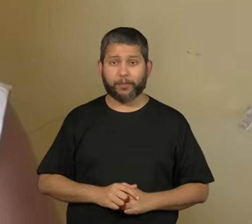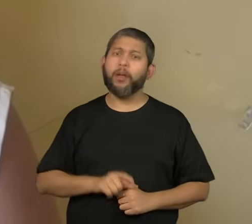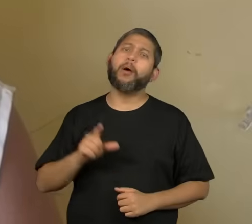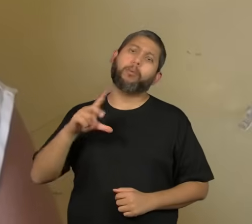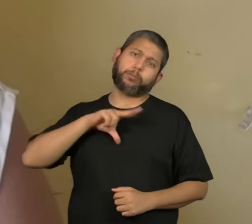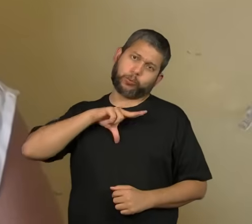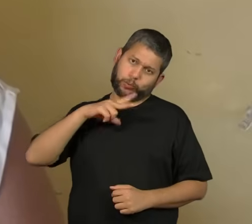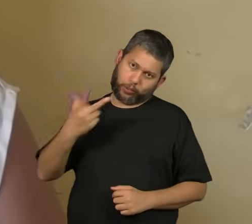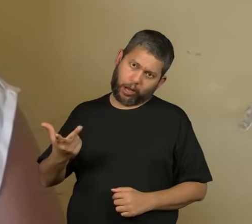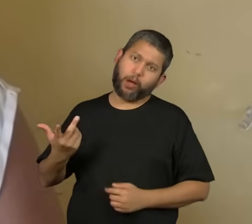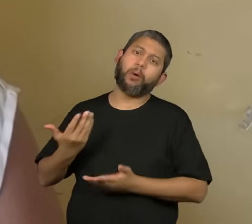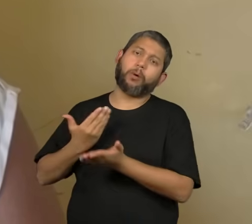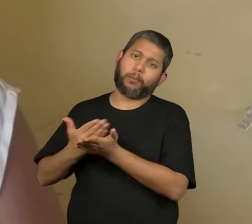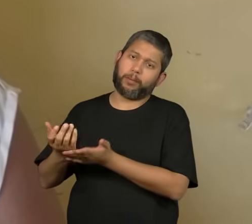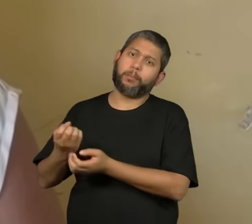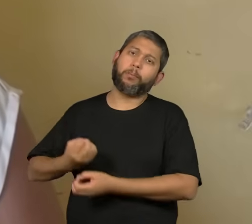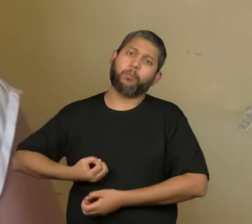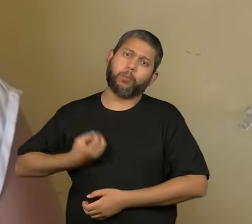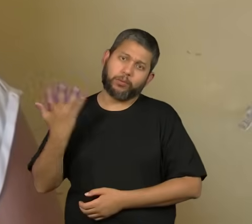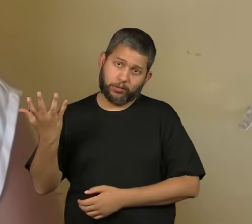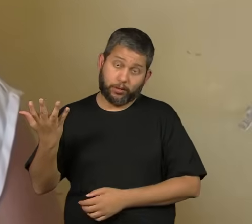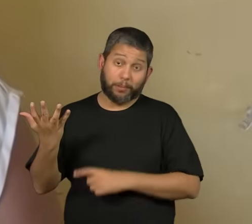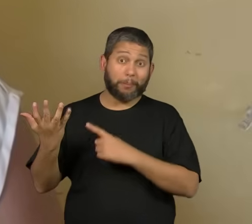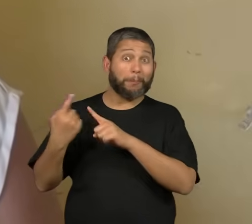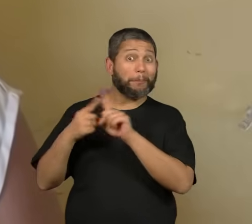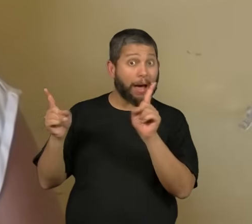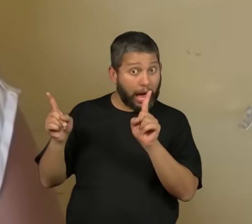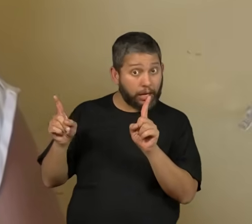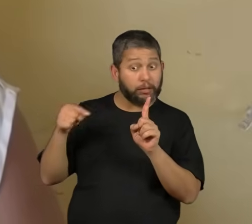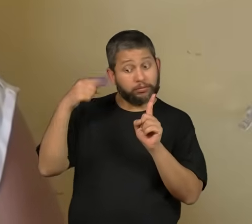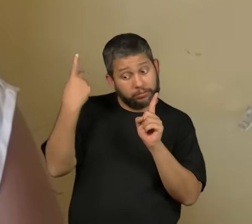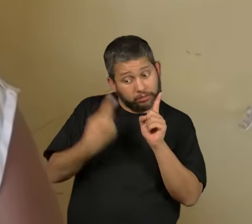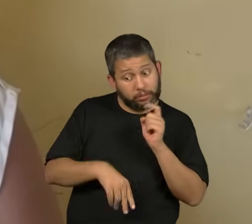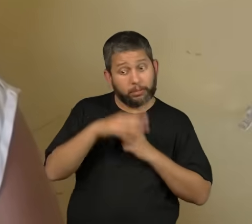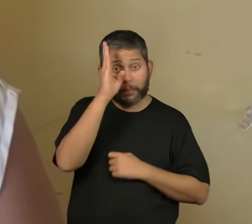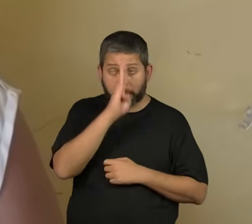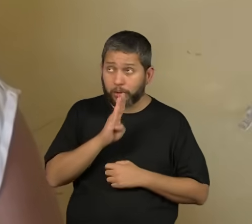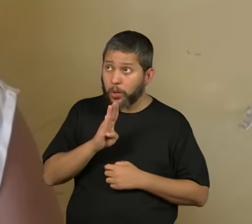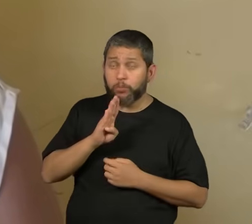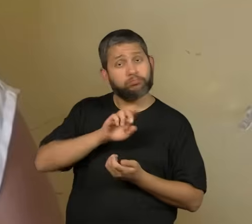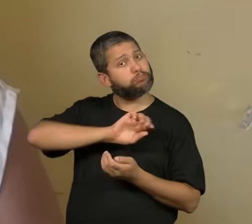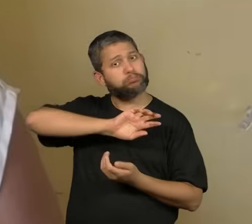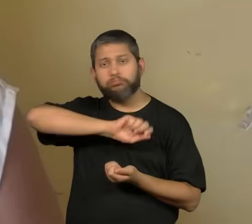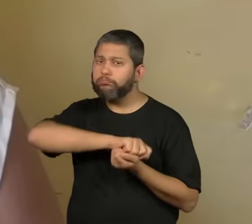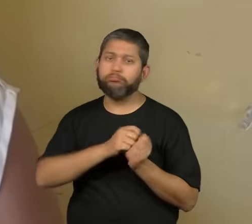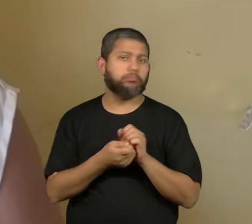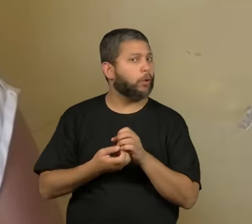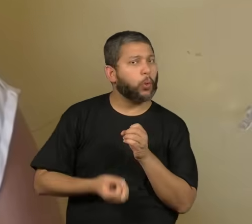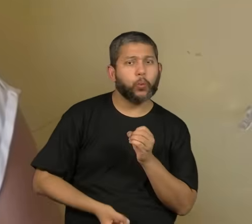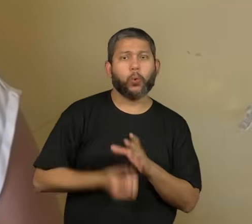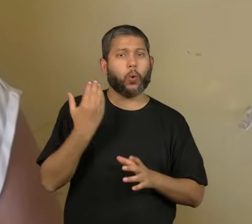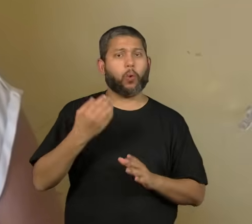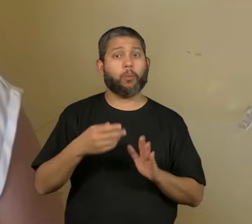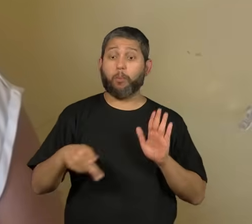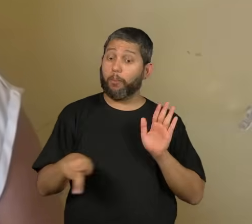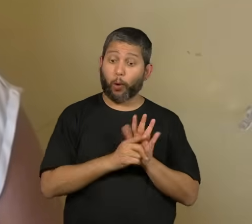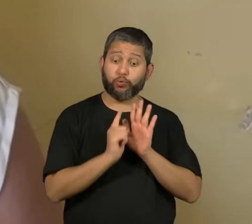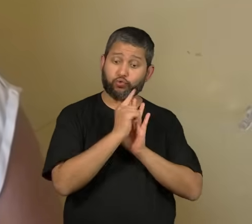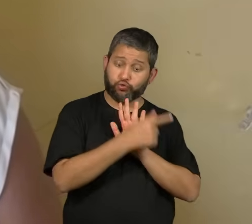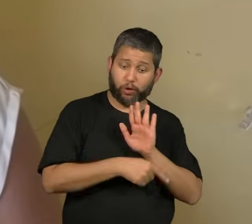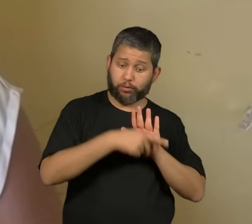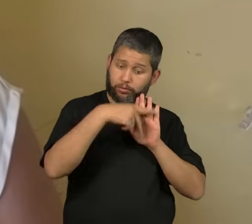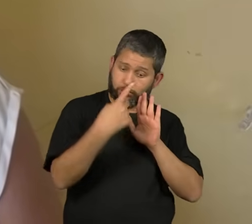mas agora ele se encontra aqui no Brasil porque quem ajudou a popularizar o cordel, que é um gênero do Brasil,